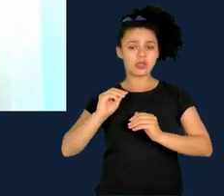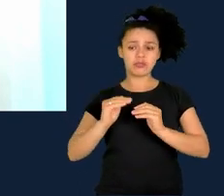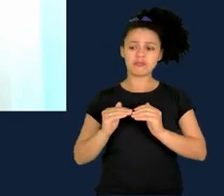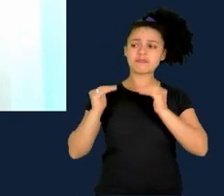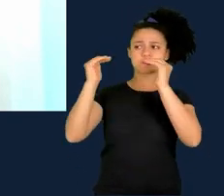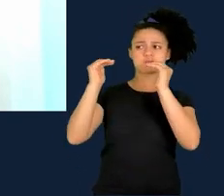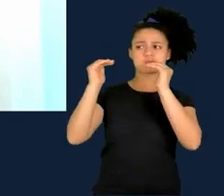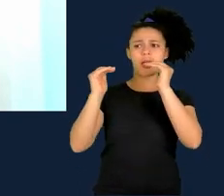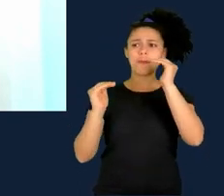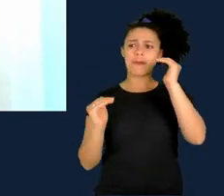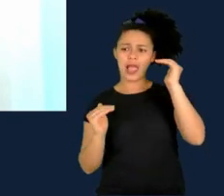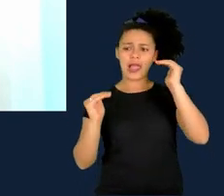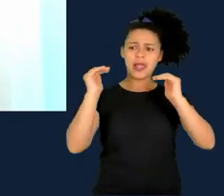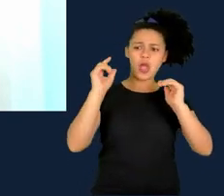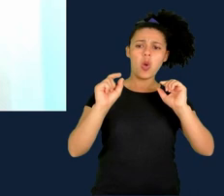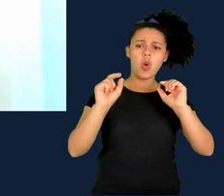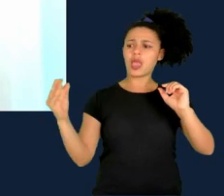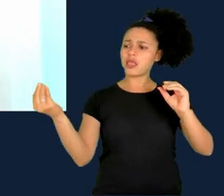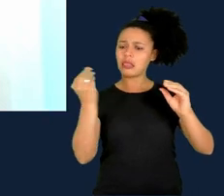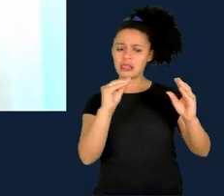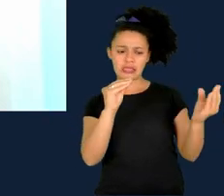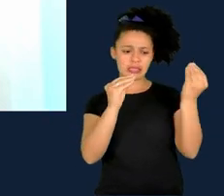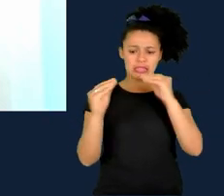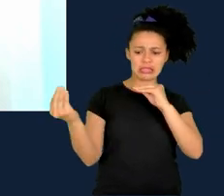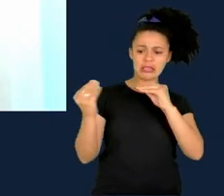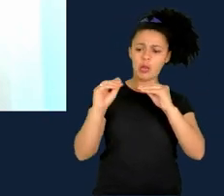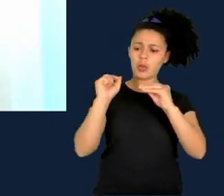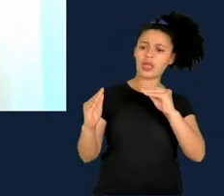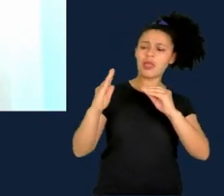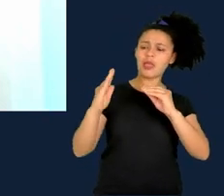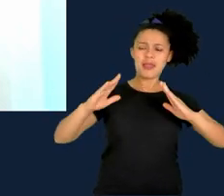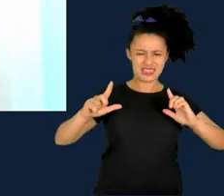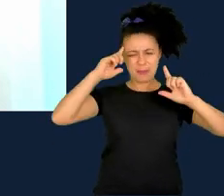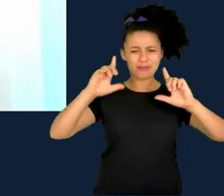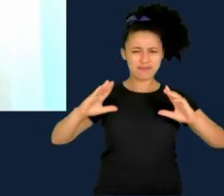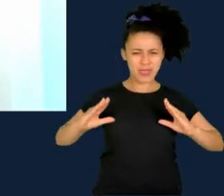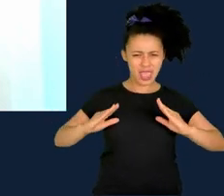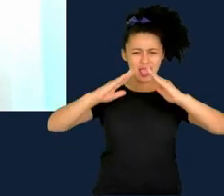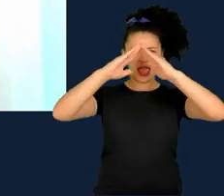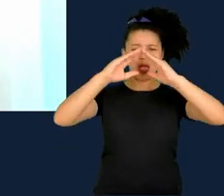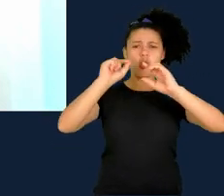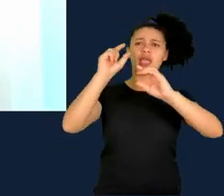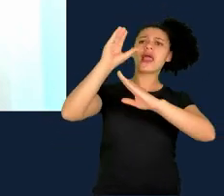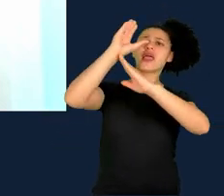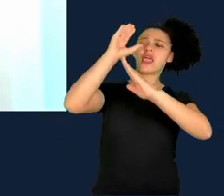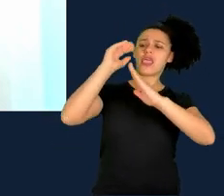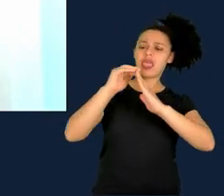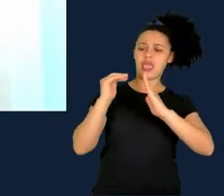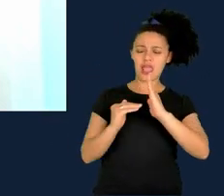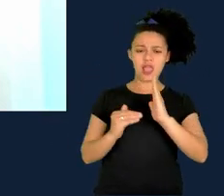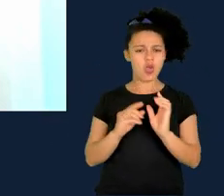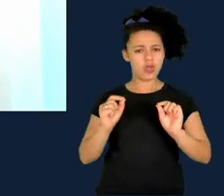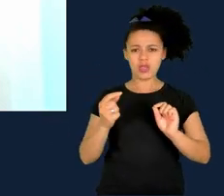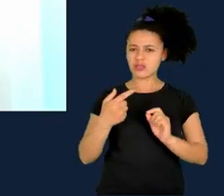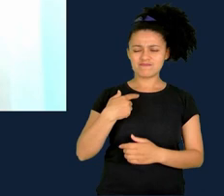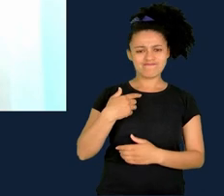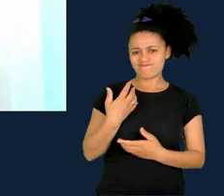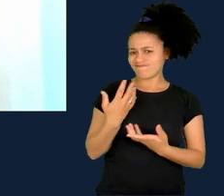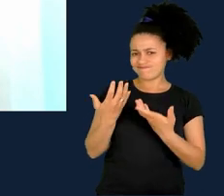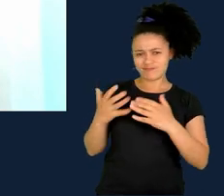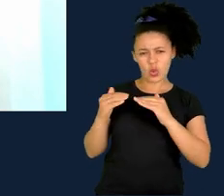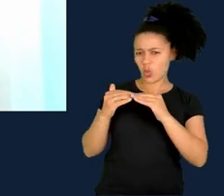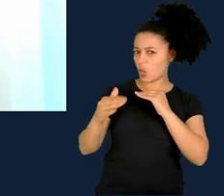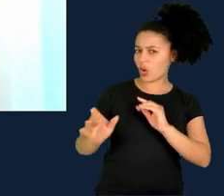o que vai aonde, o que fica em cima da pirâmide, etc. Mas eu acho que eu rejeito essa prerrogativa, porque se a gente